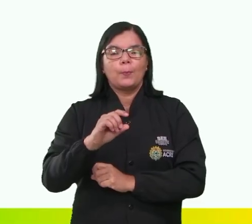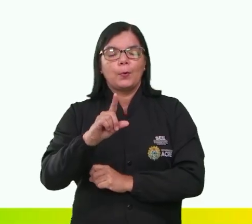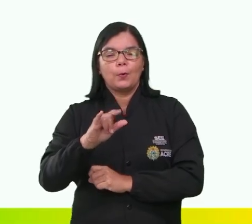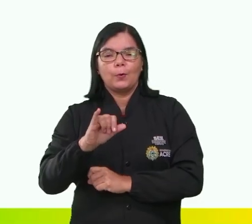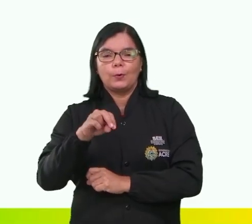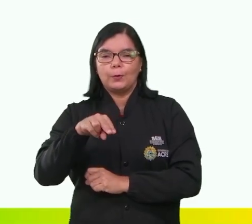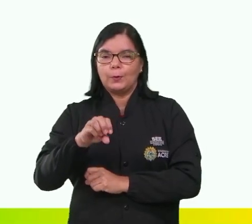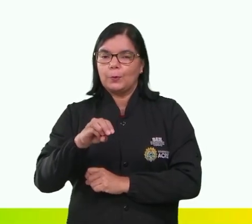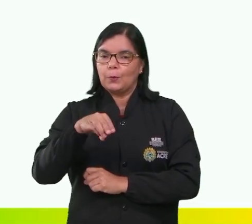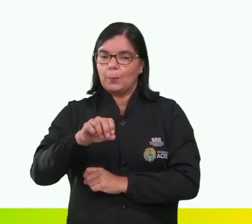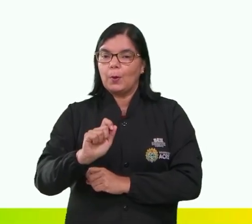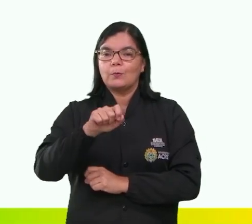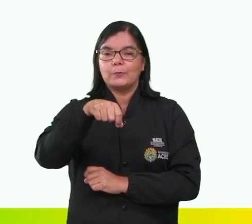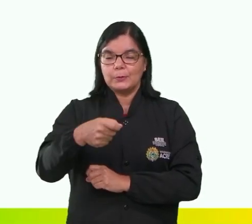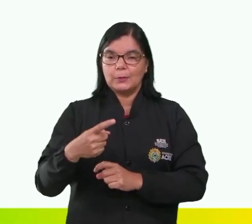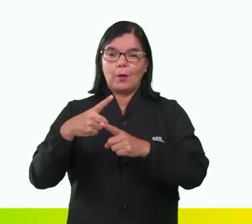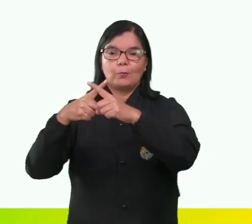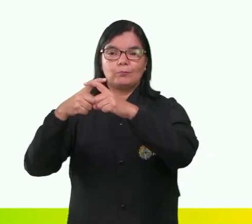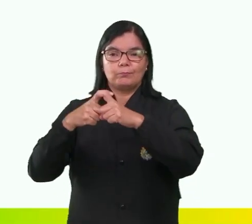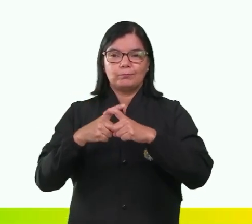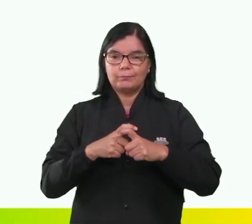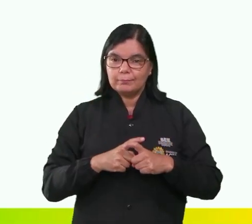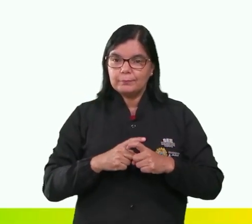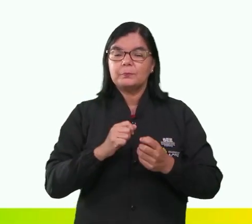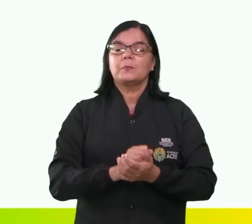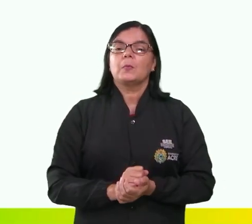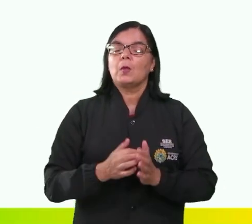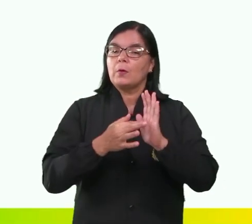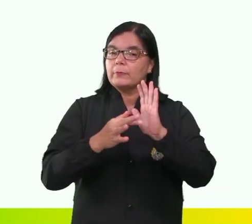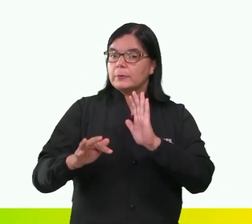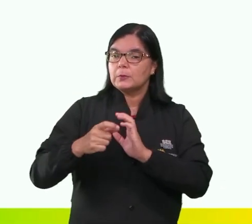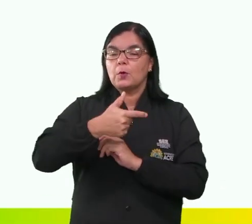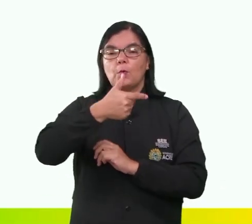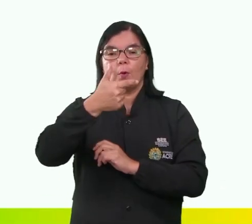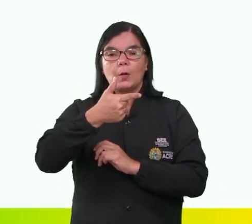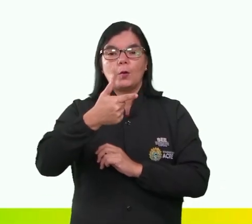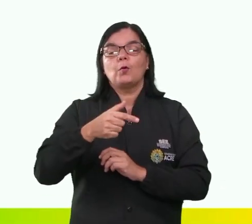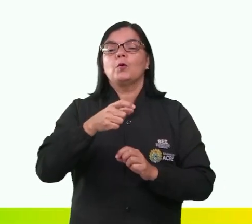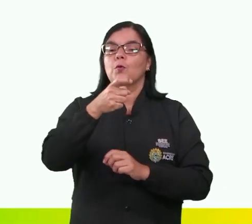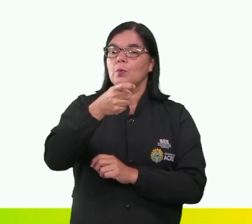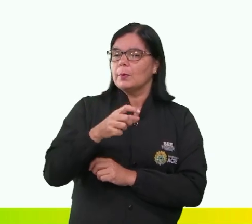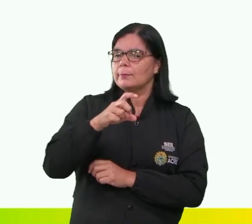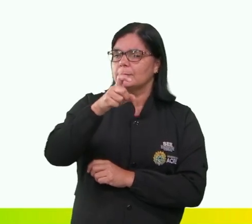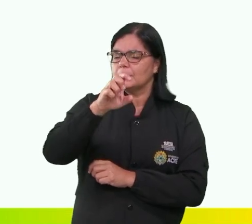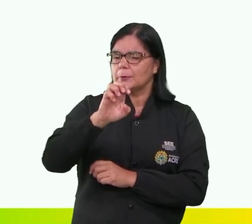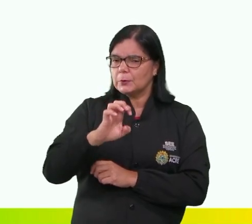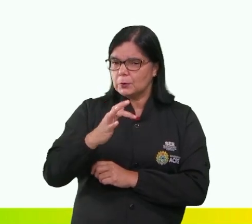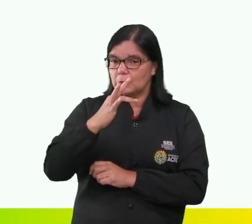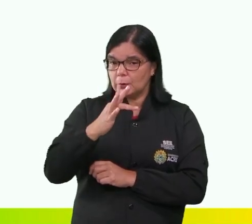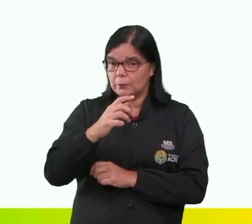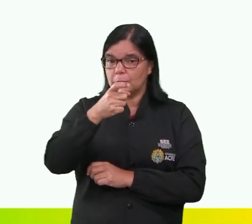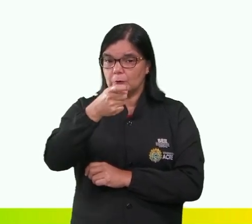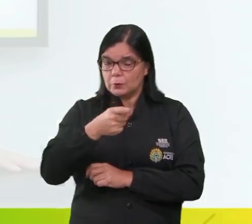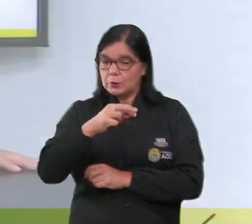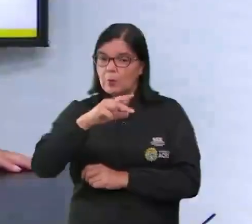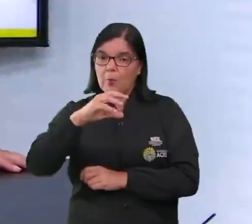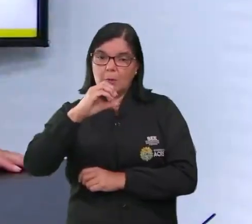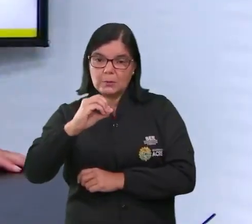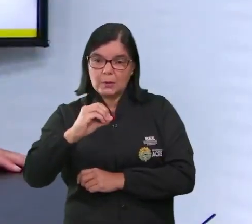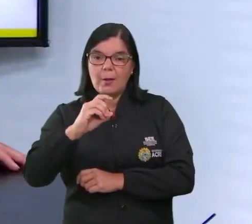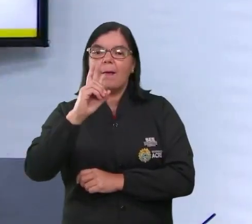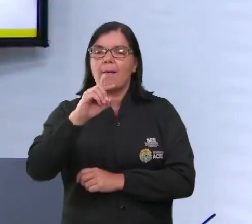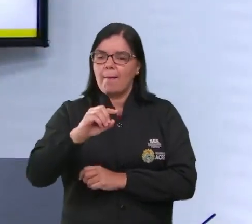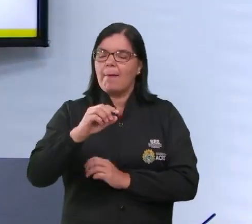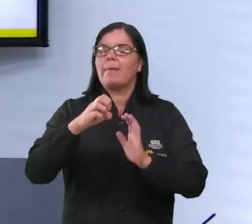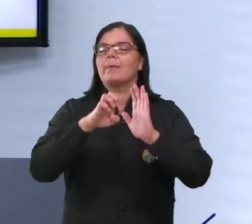grau ou uma função quadrática. Quando f de x é zero, pessoal, é uma equação do segundo grau.